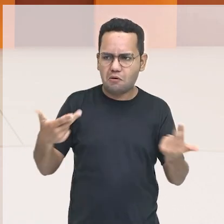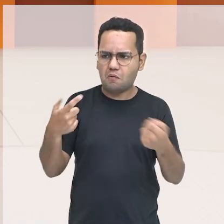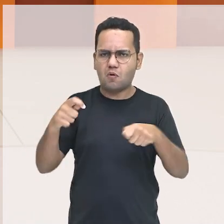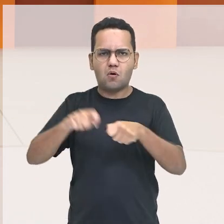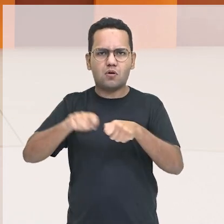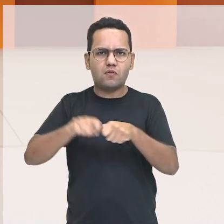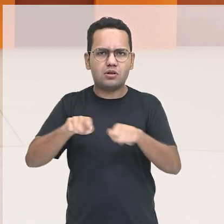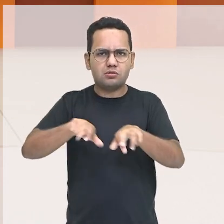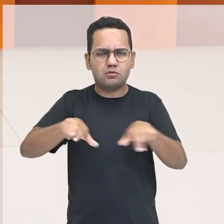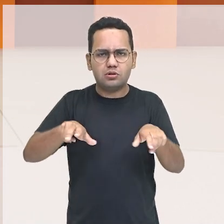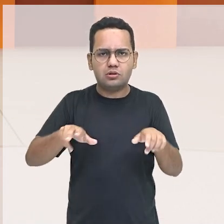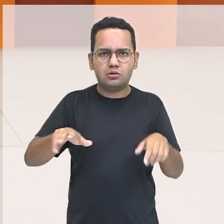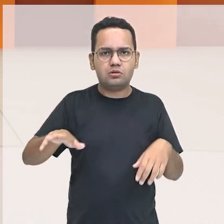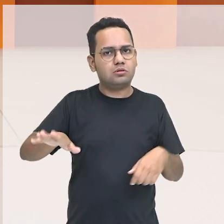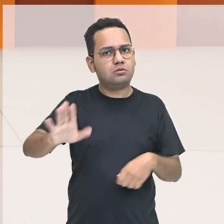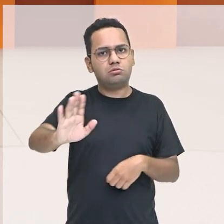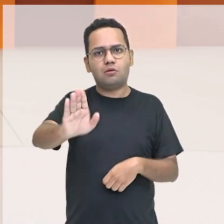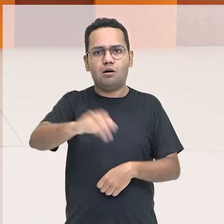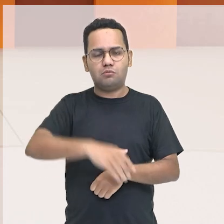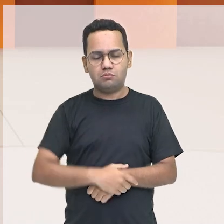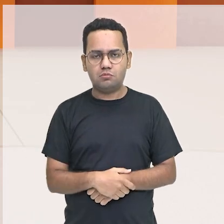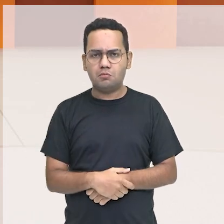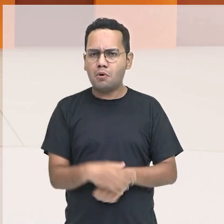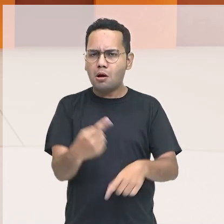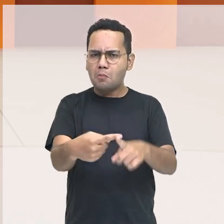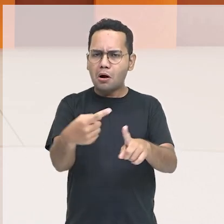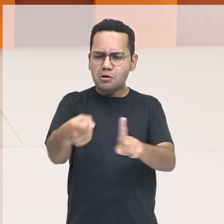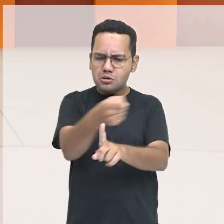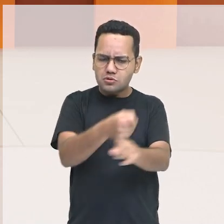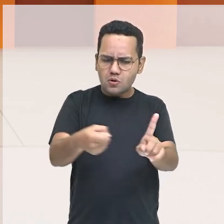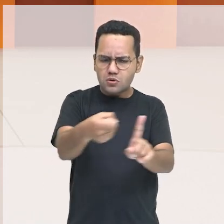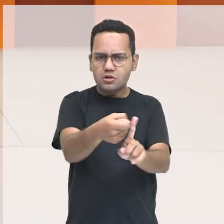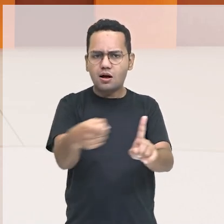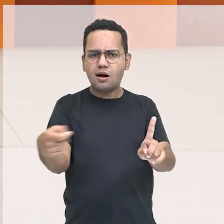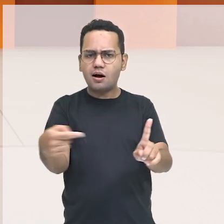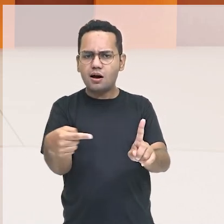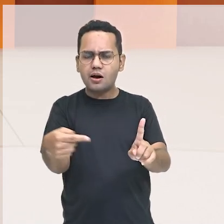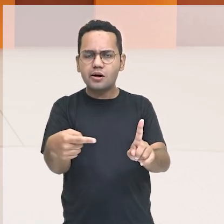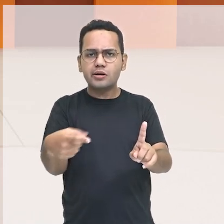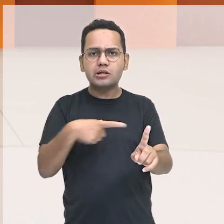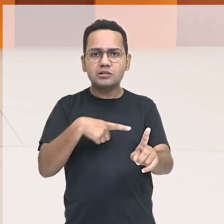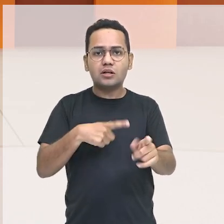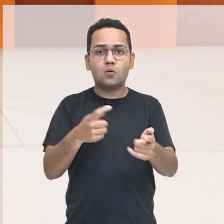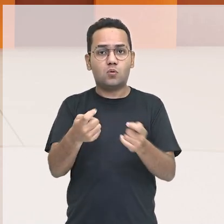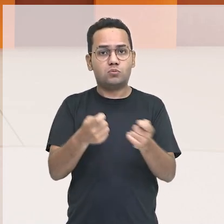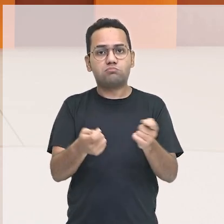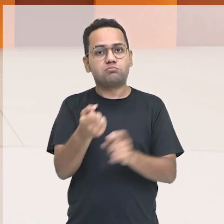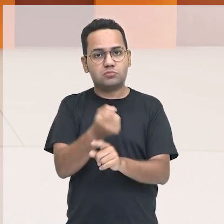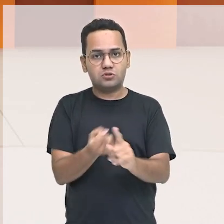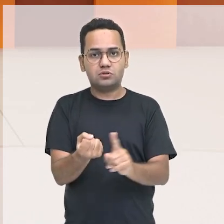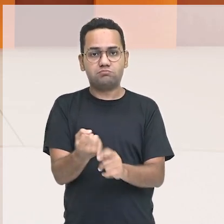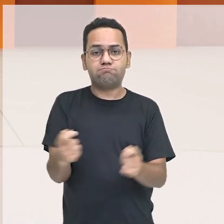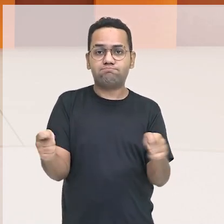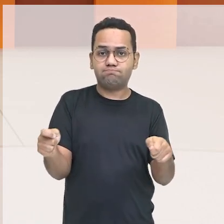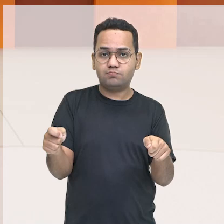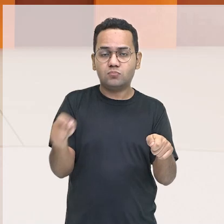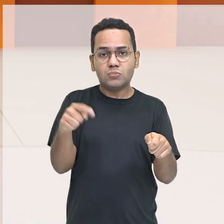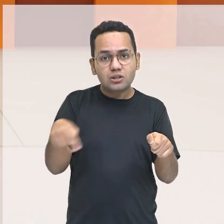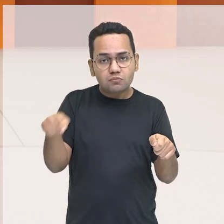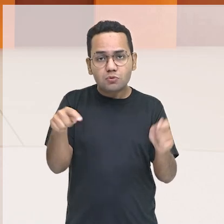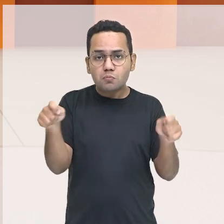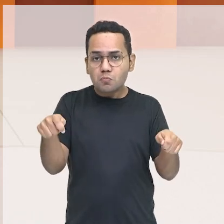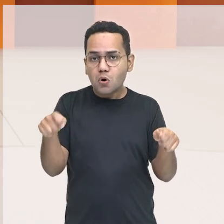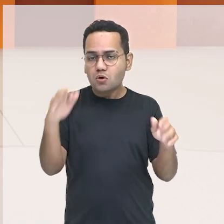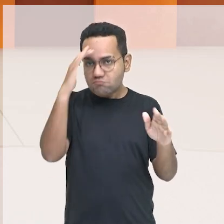né? E essas regras que vão fazer, que nós chamamos de controle social, que vai controlar os indivíduos, né, para que